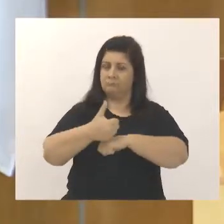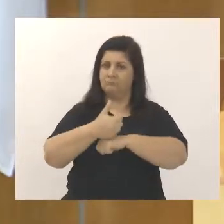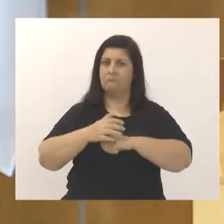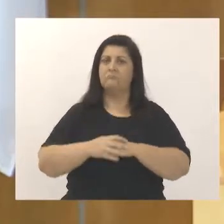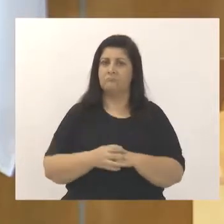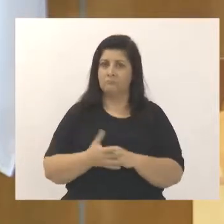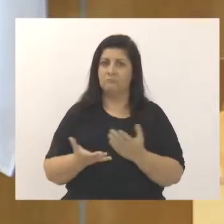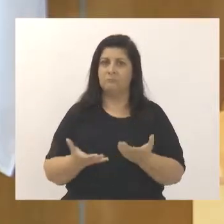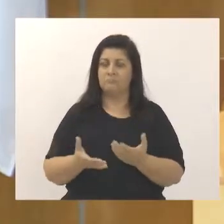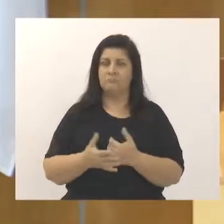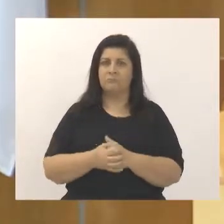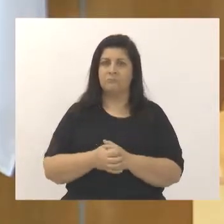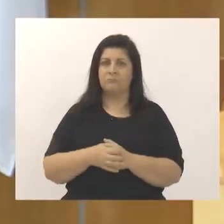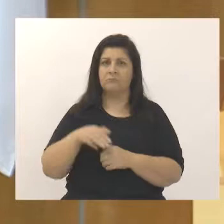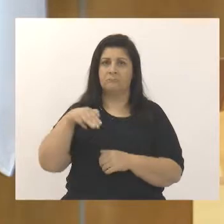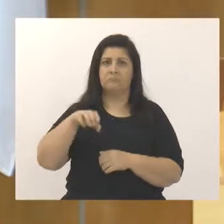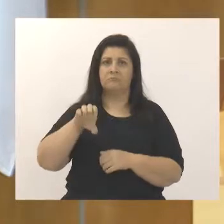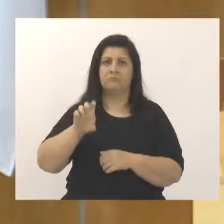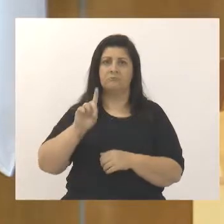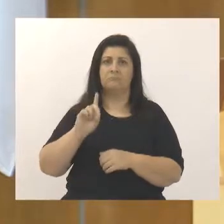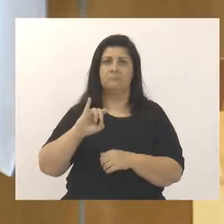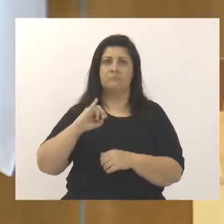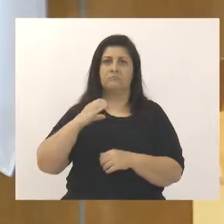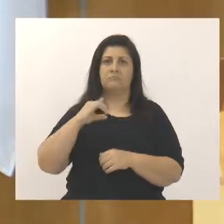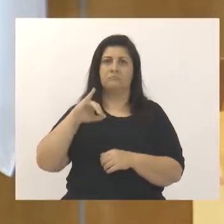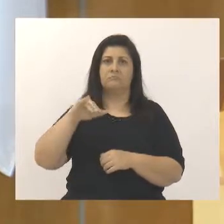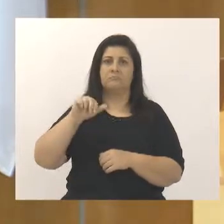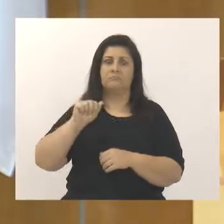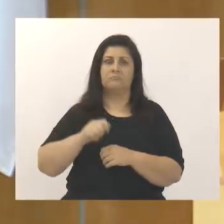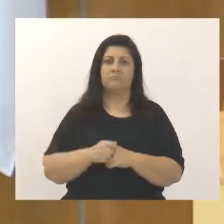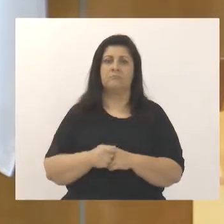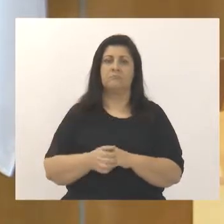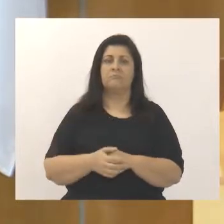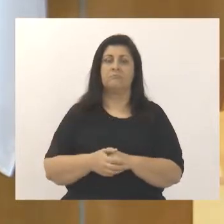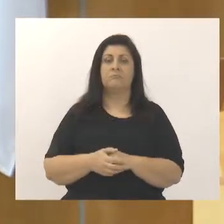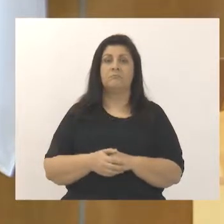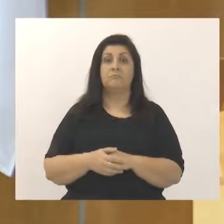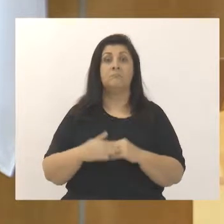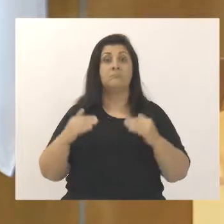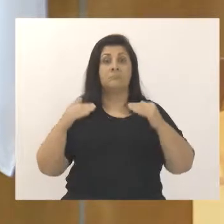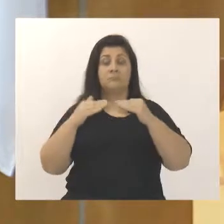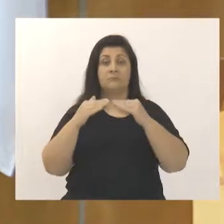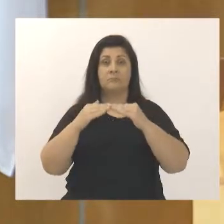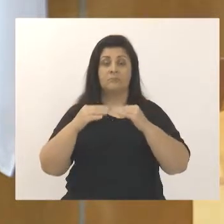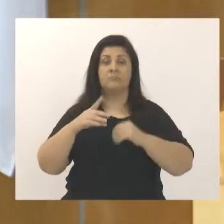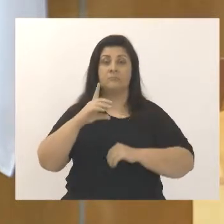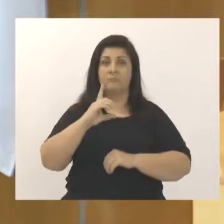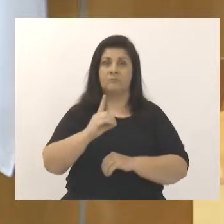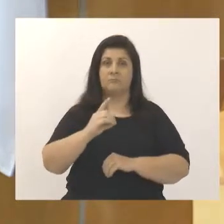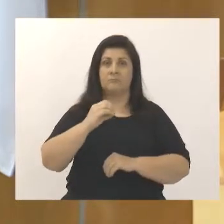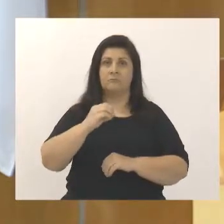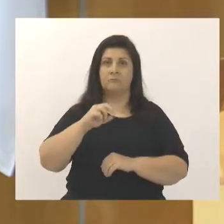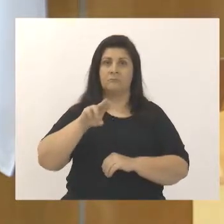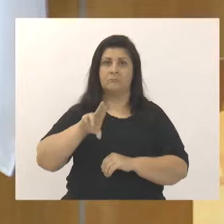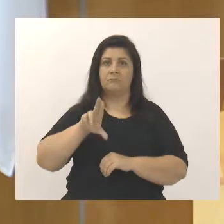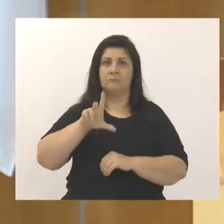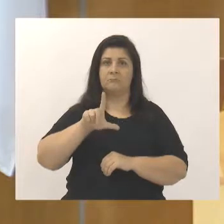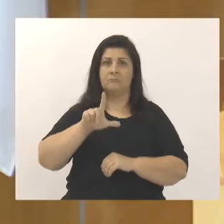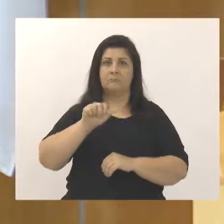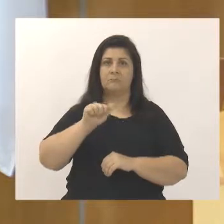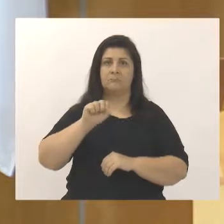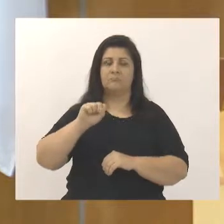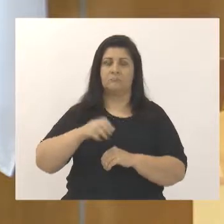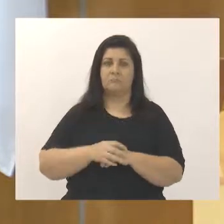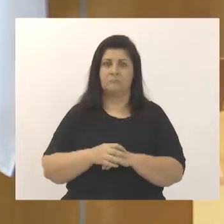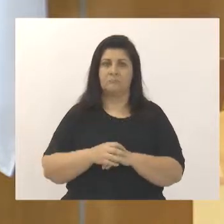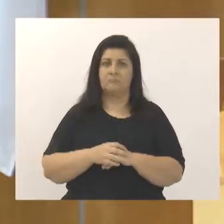da medicina. Eu sou totalmente a favor do que as doulas façam um acompanhamento durante